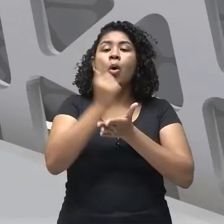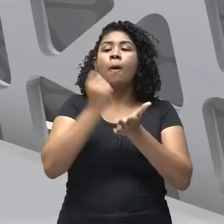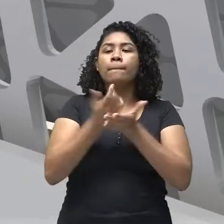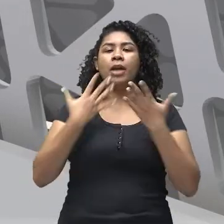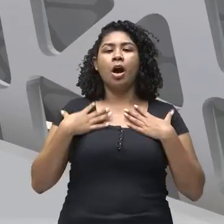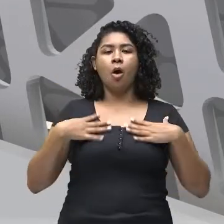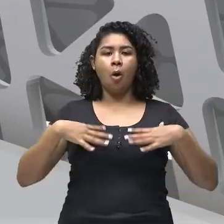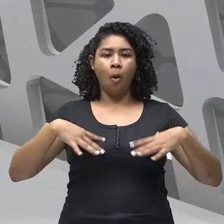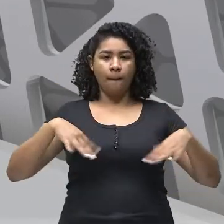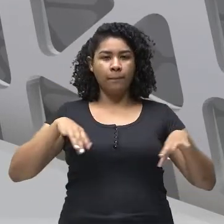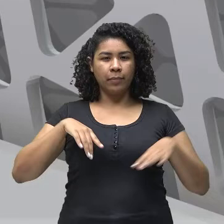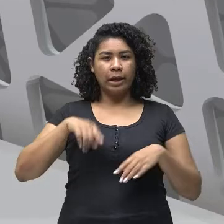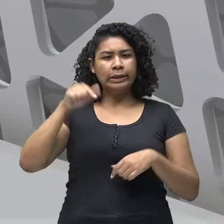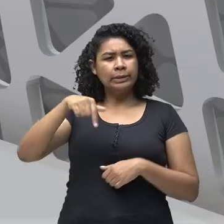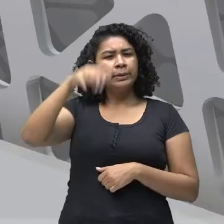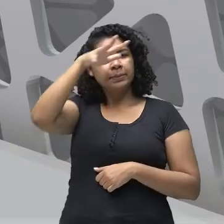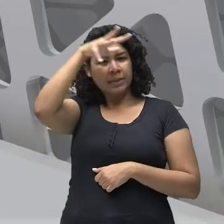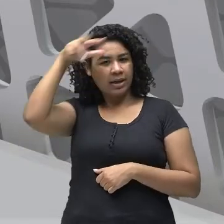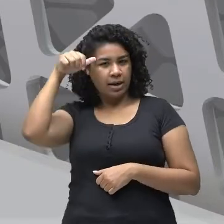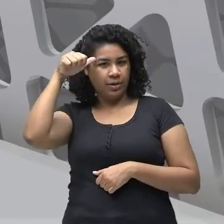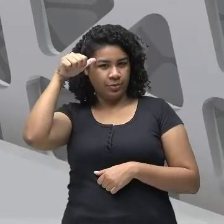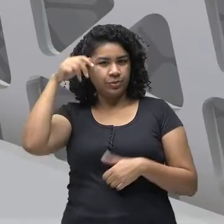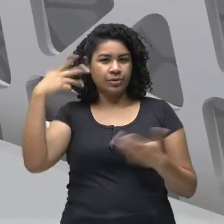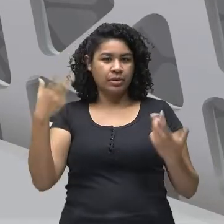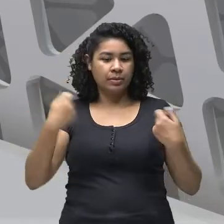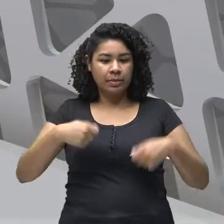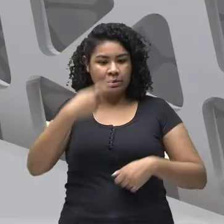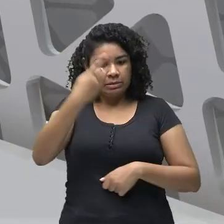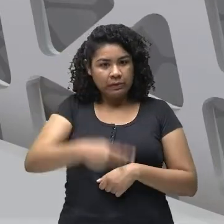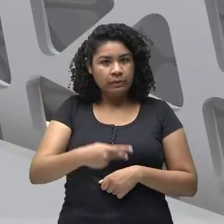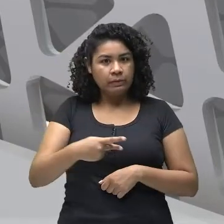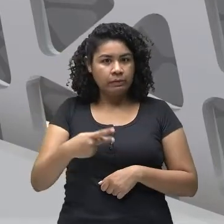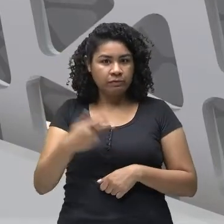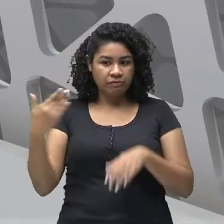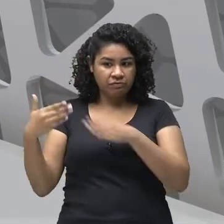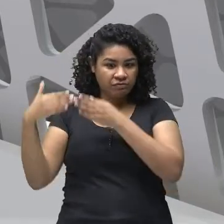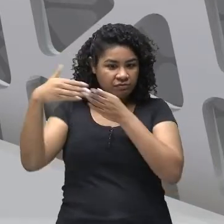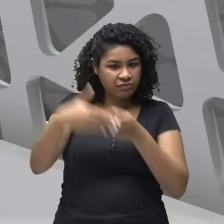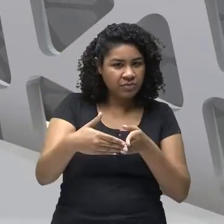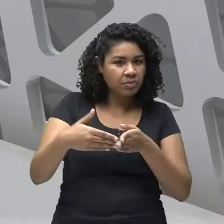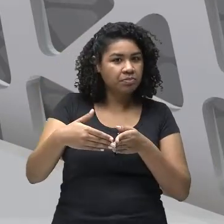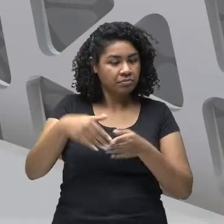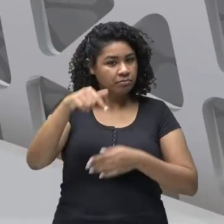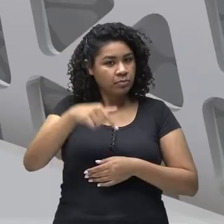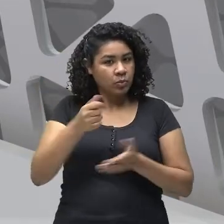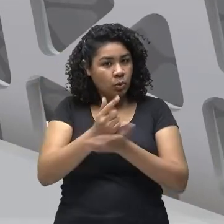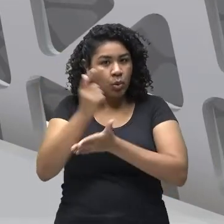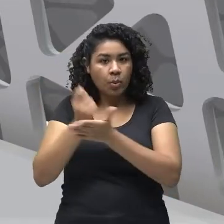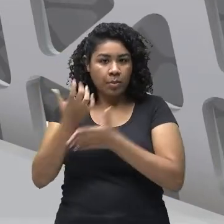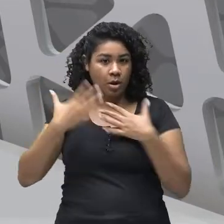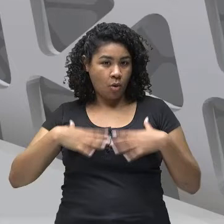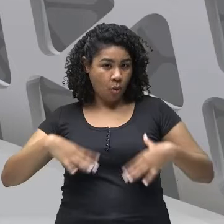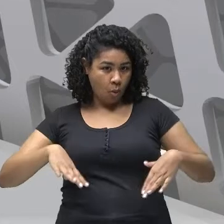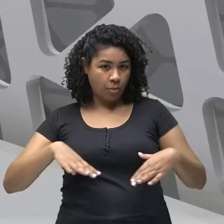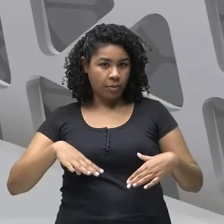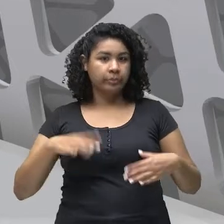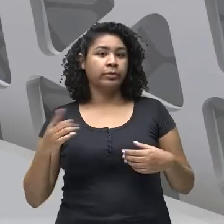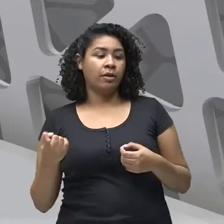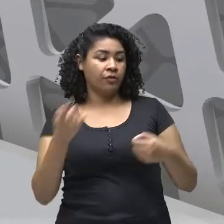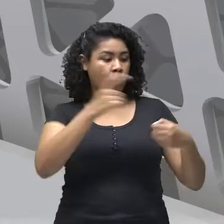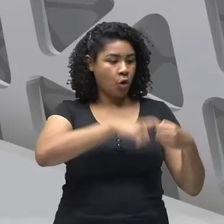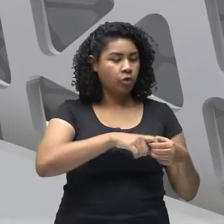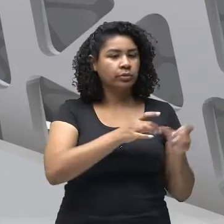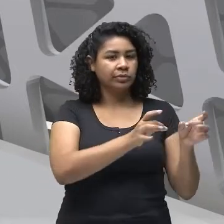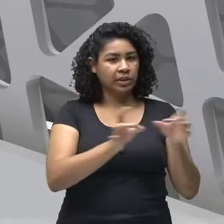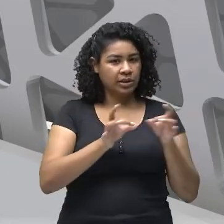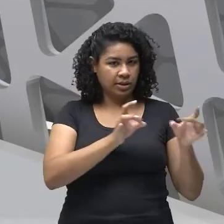aqui é a capital, vamos colocar que você tem que vir para a capital comprar roupas para revender. Mas para você sair do seu município e